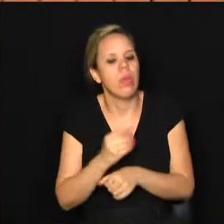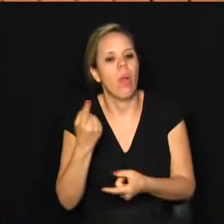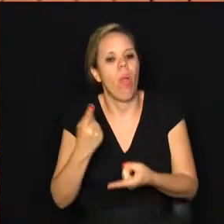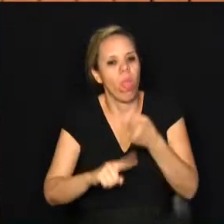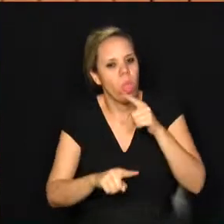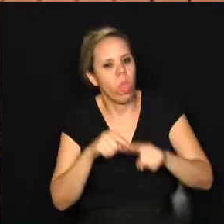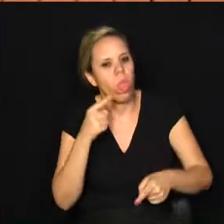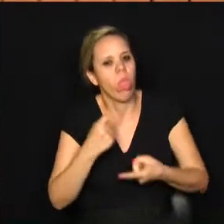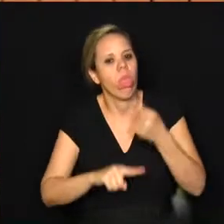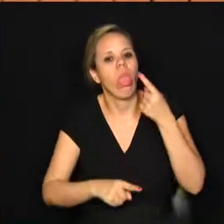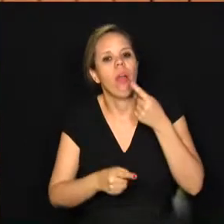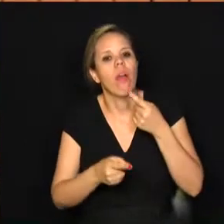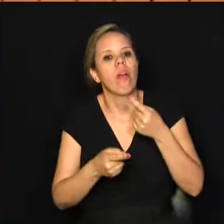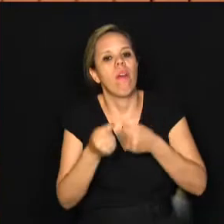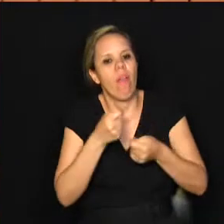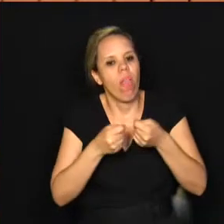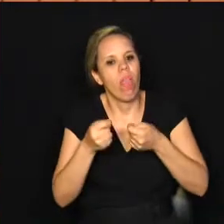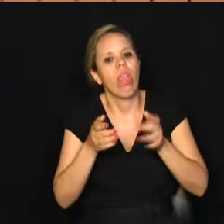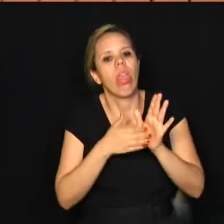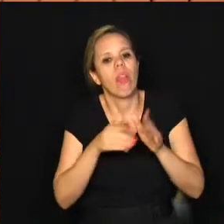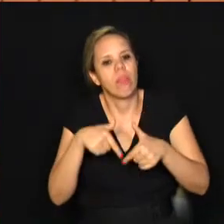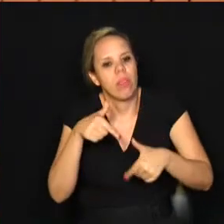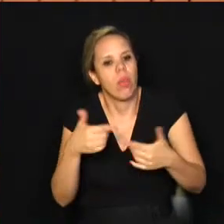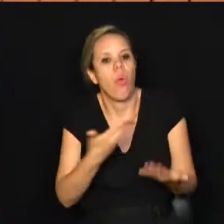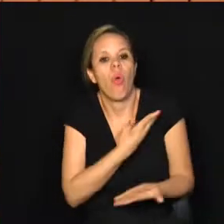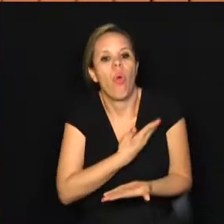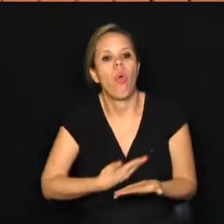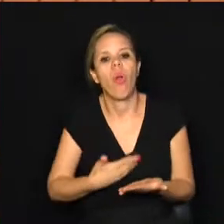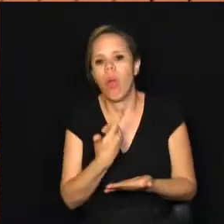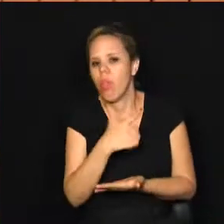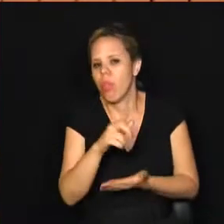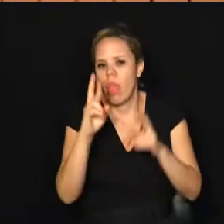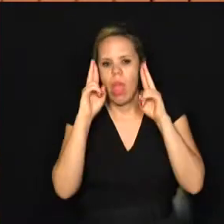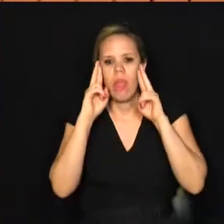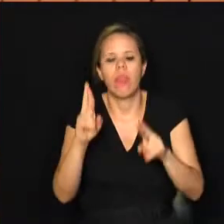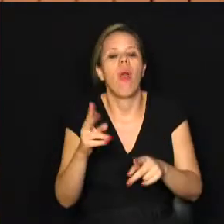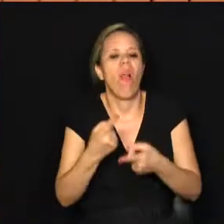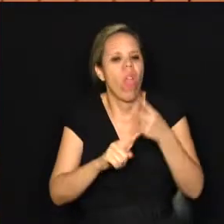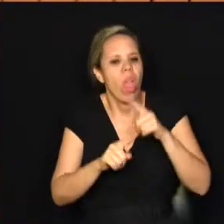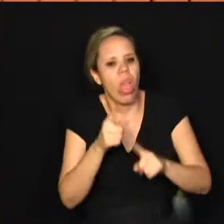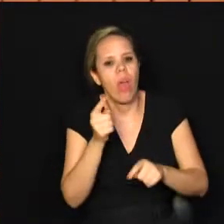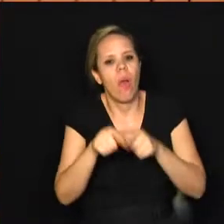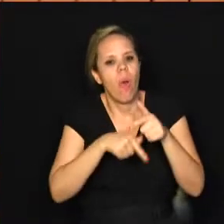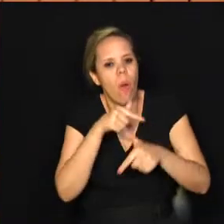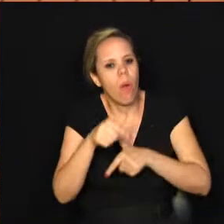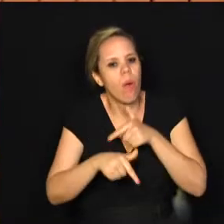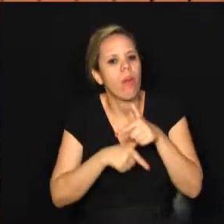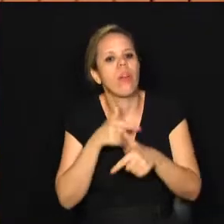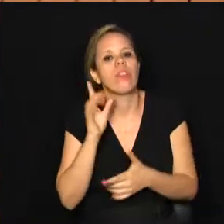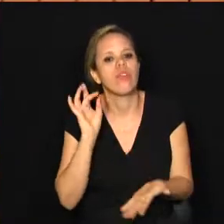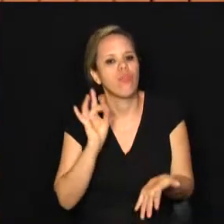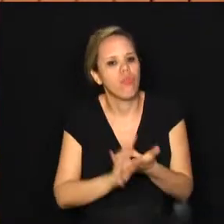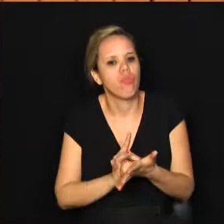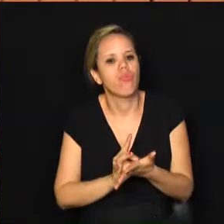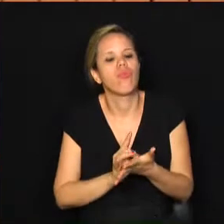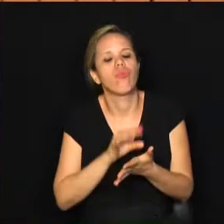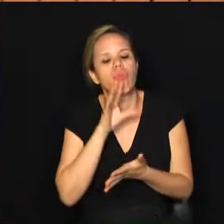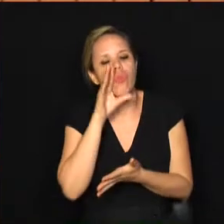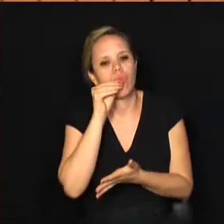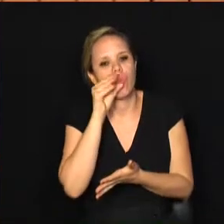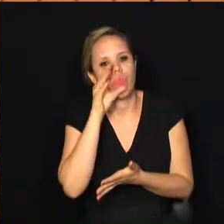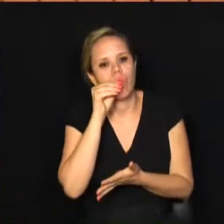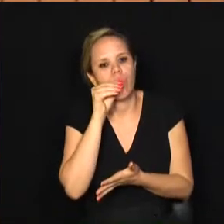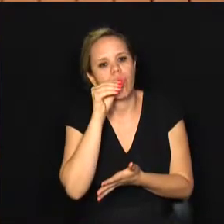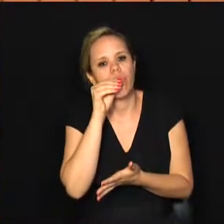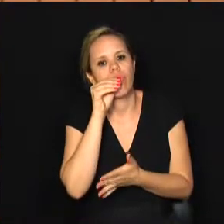coletivo. O que quer o governo hoje é desrespeitar o acordo coletivo firmado entre trabalhadores e a agência